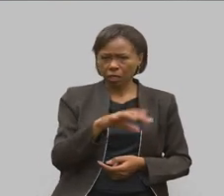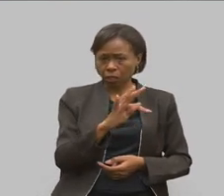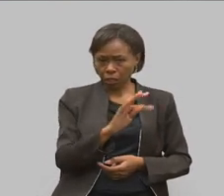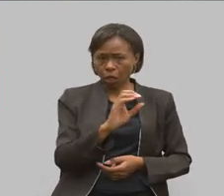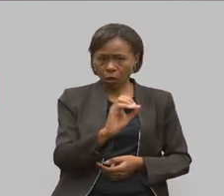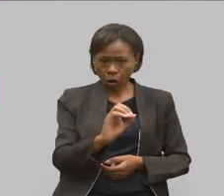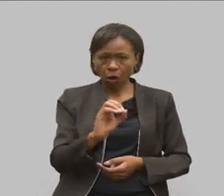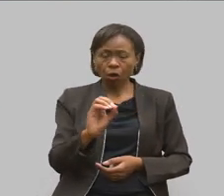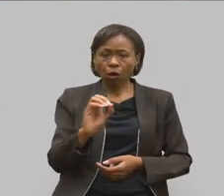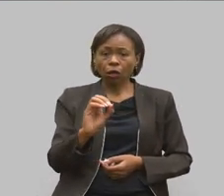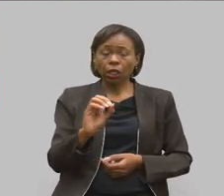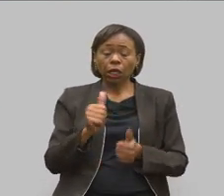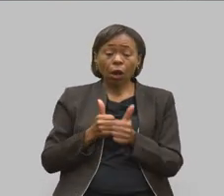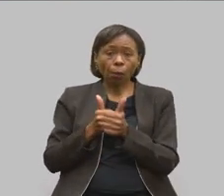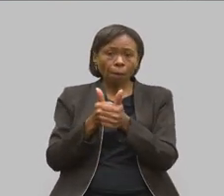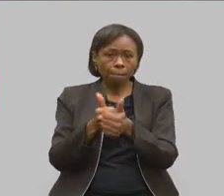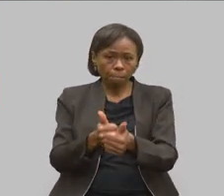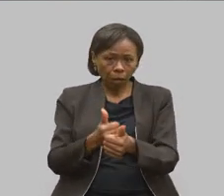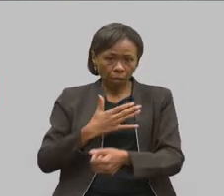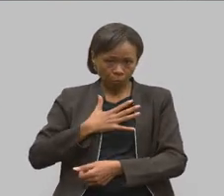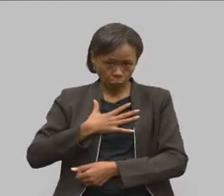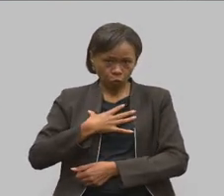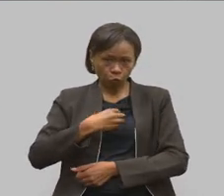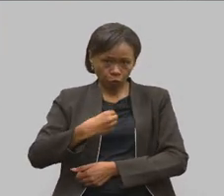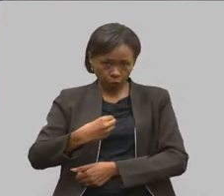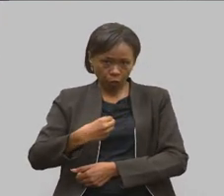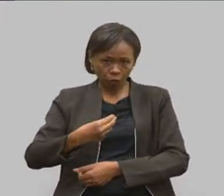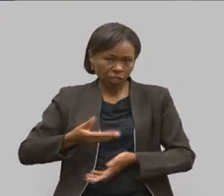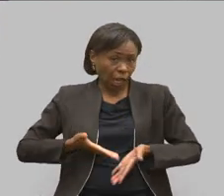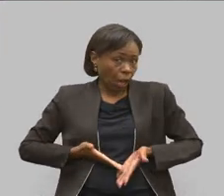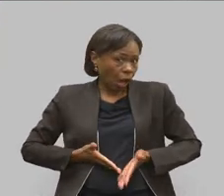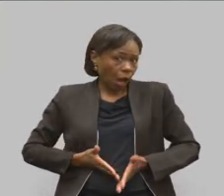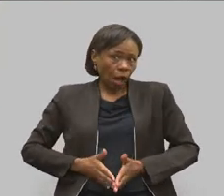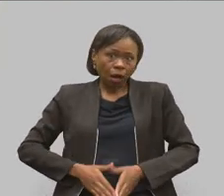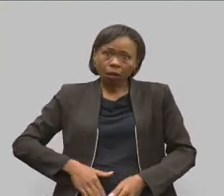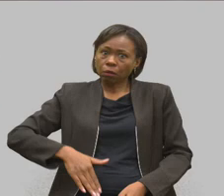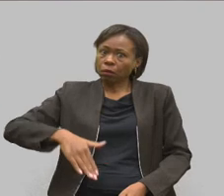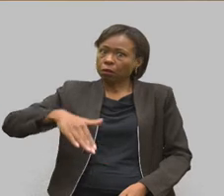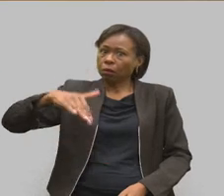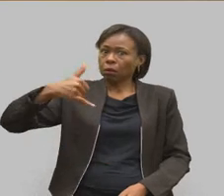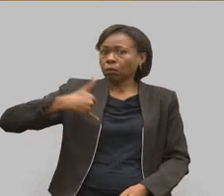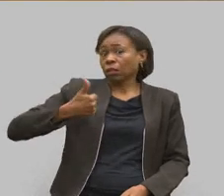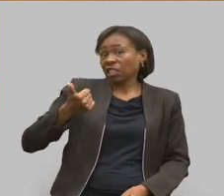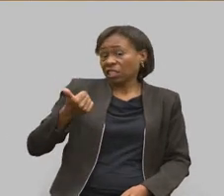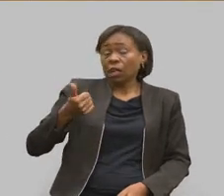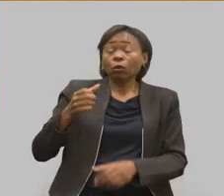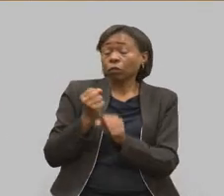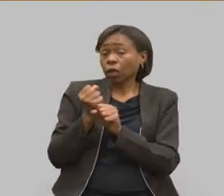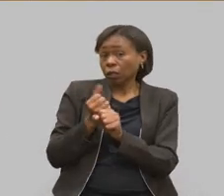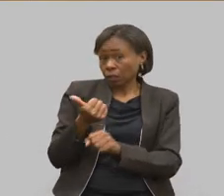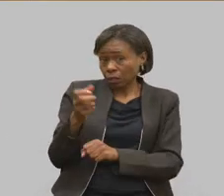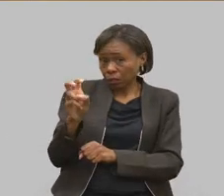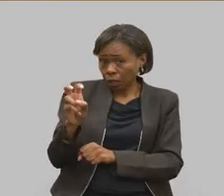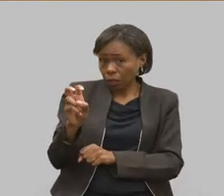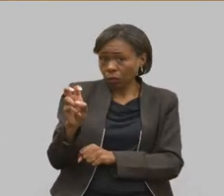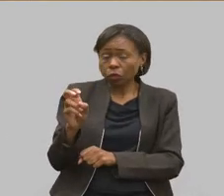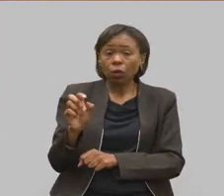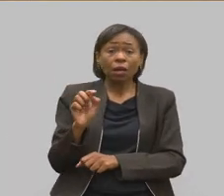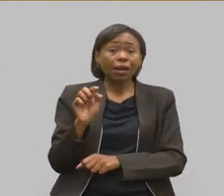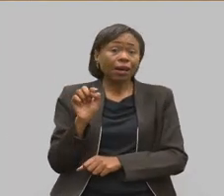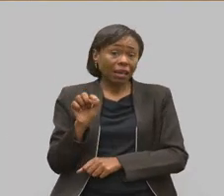filho dimitrios desde o seu nascimento Então já tem 15 anos pro dimitrios eles são a tia